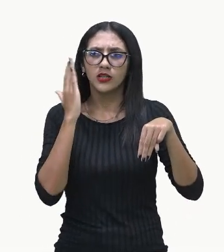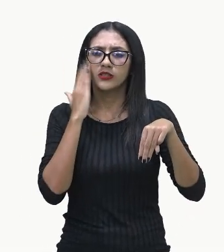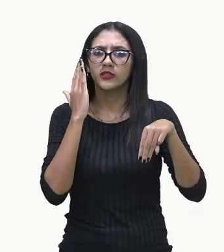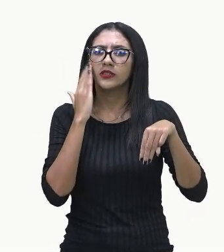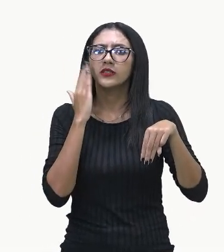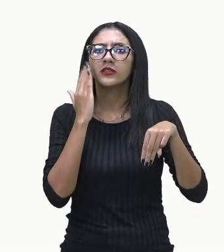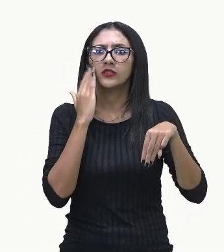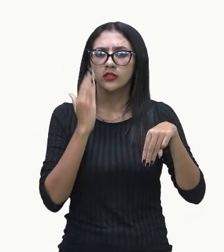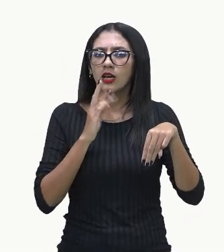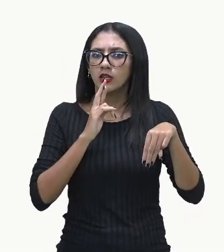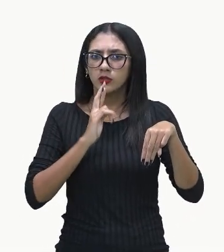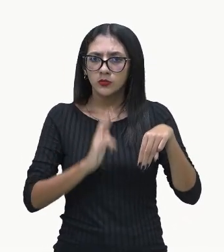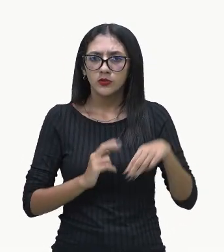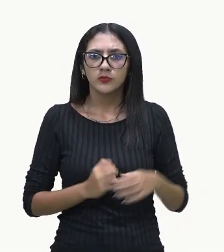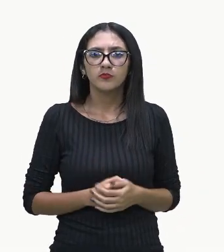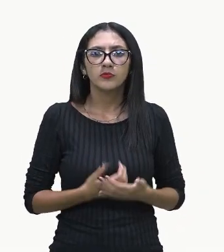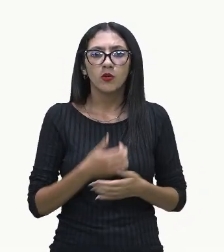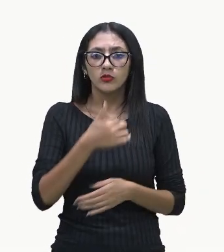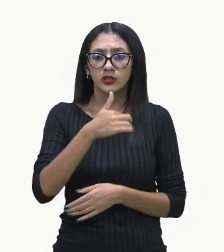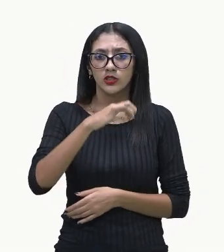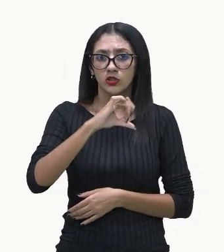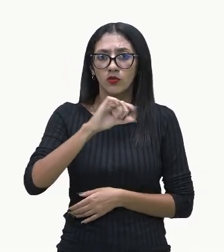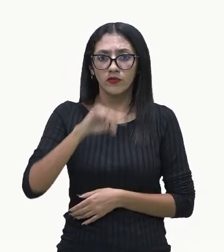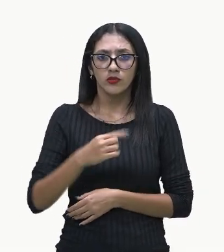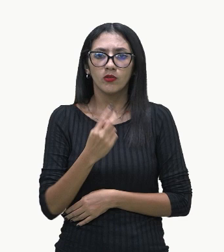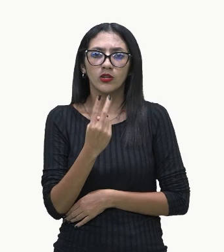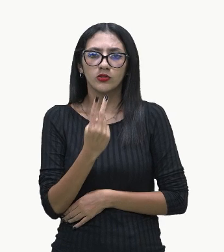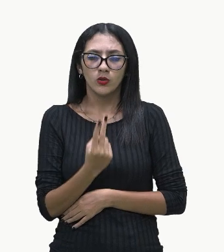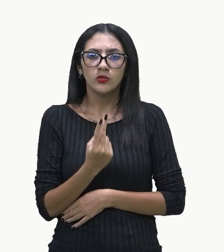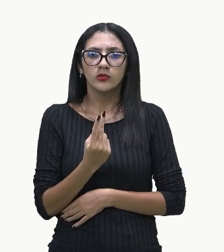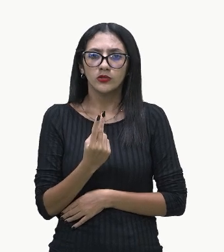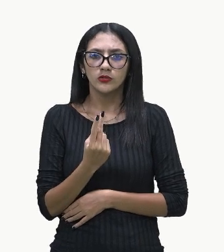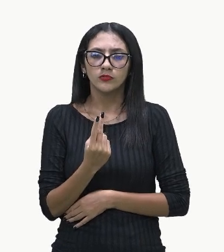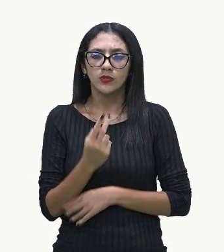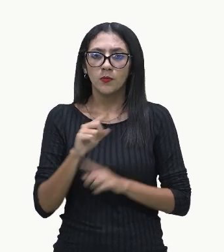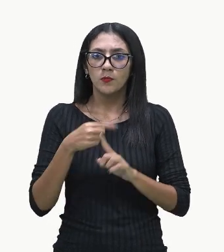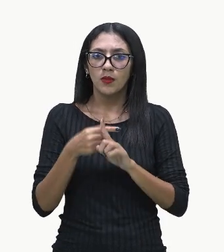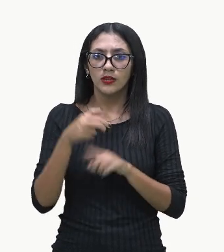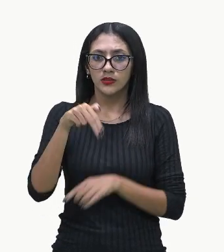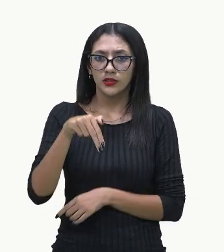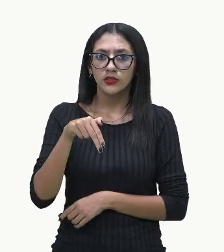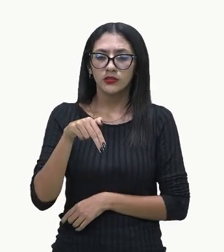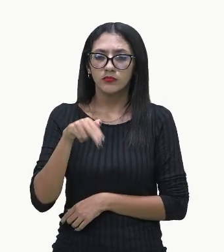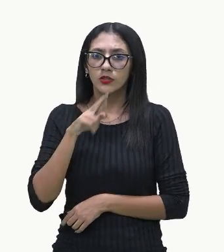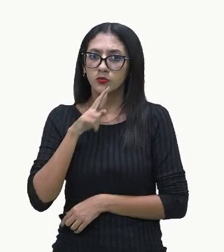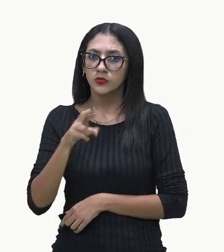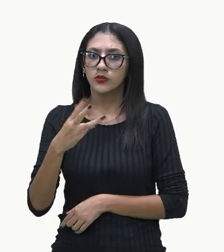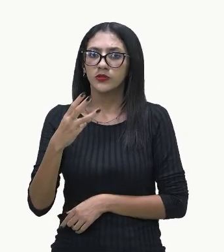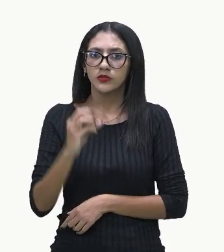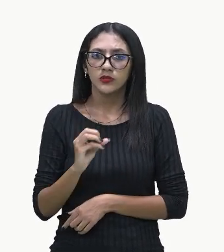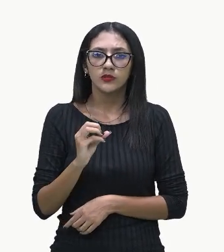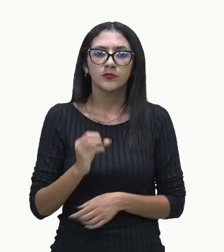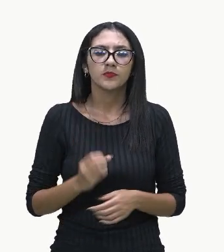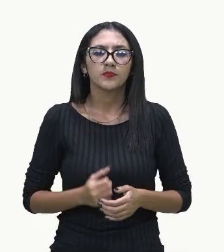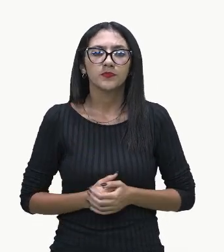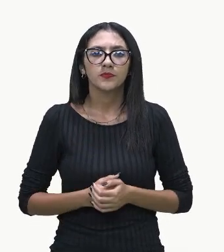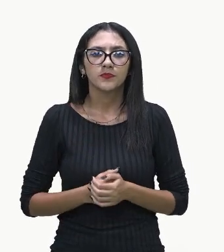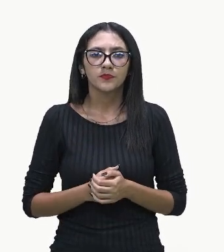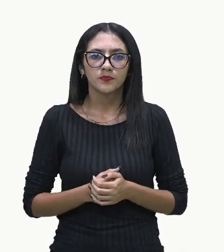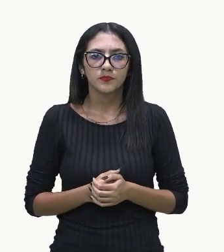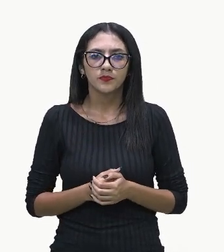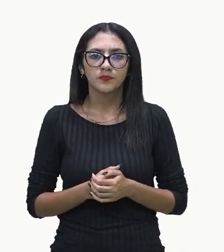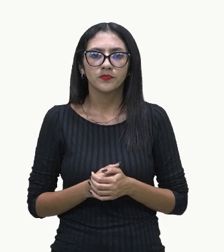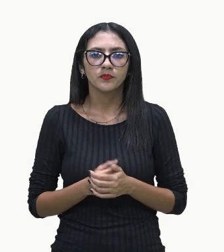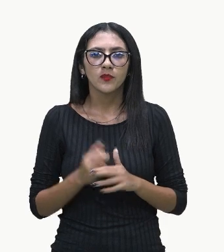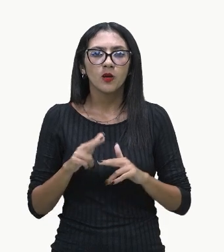Então, 19,2 mais N é igual a 30. Por isso que aqui nós ficamos que o N, quem é? É